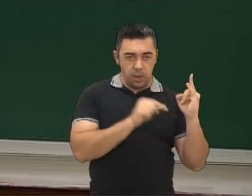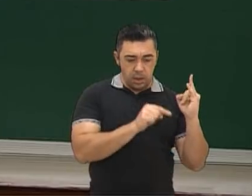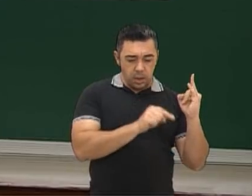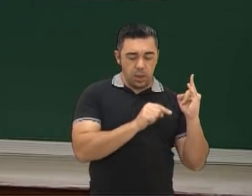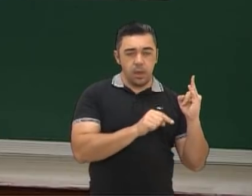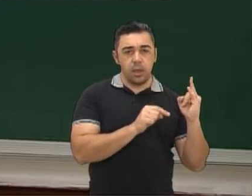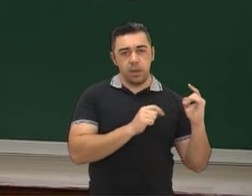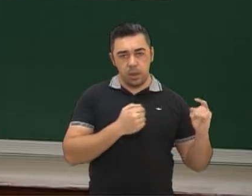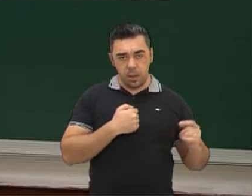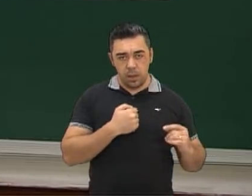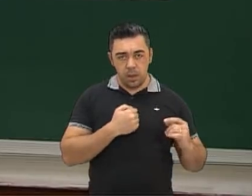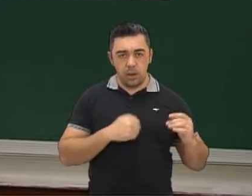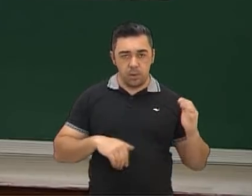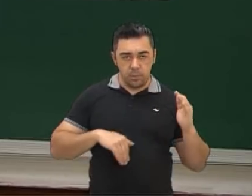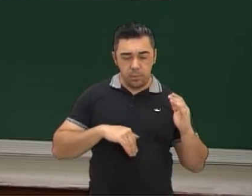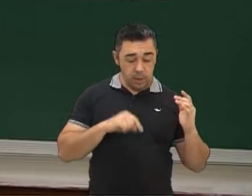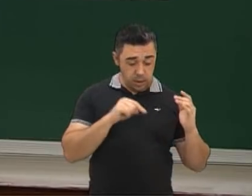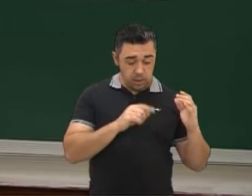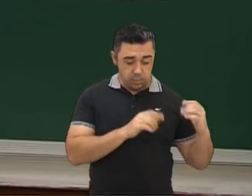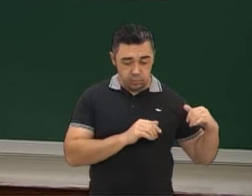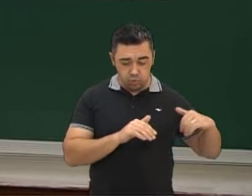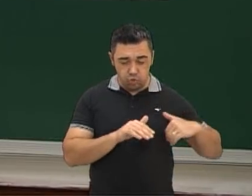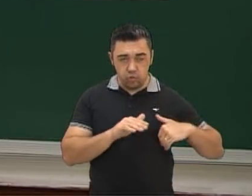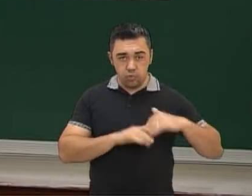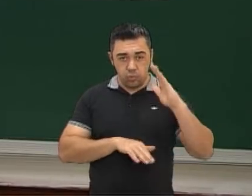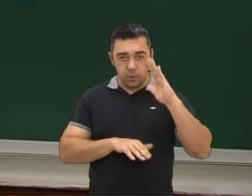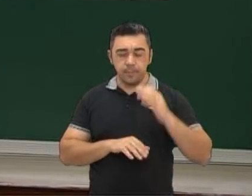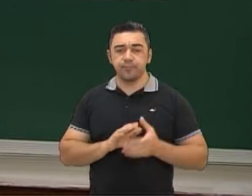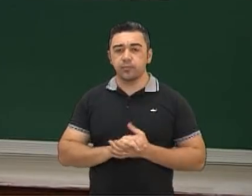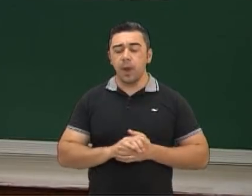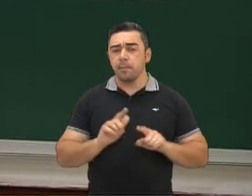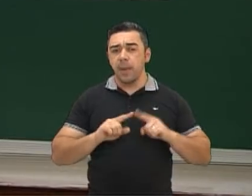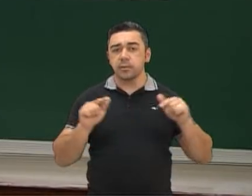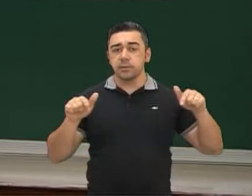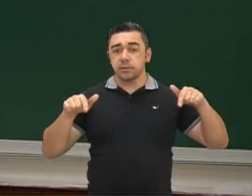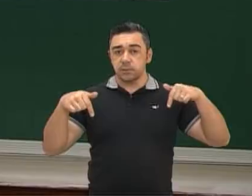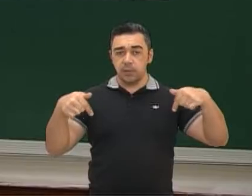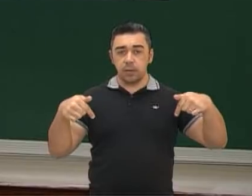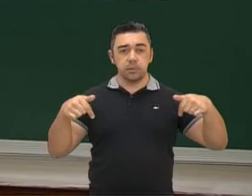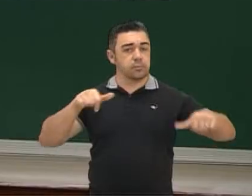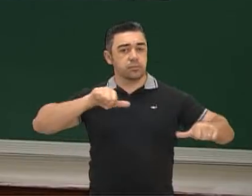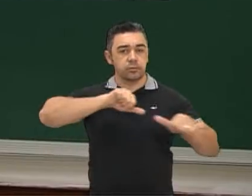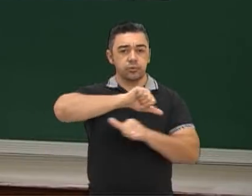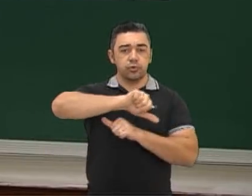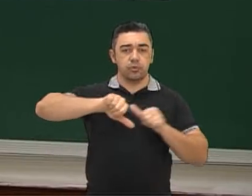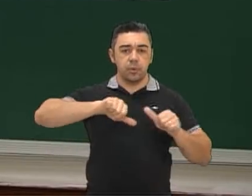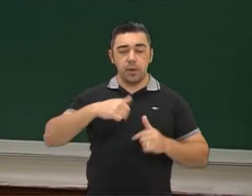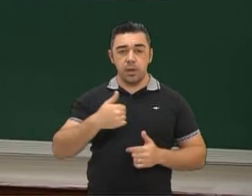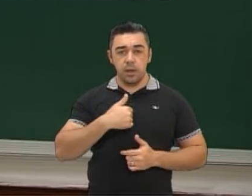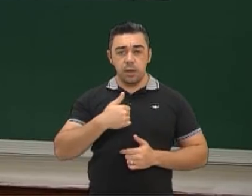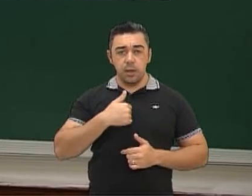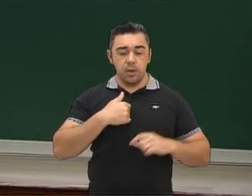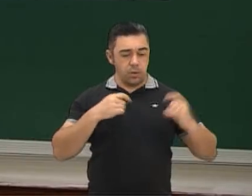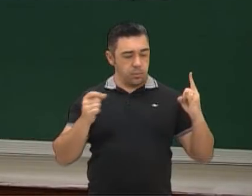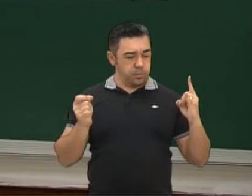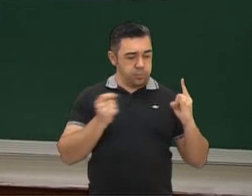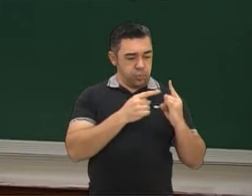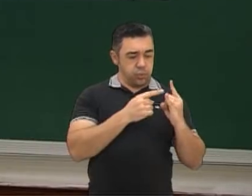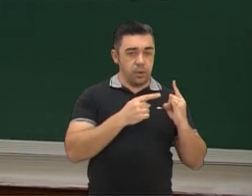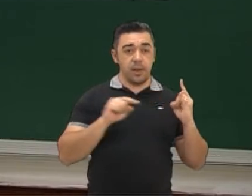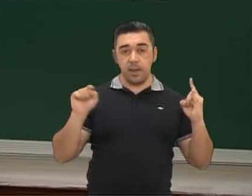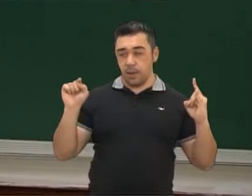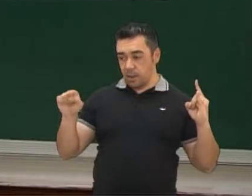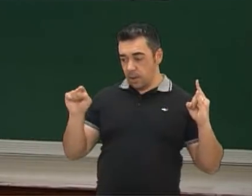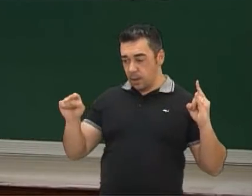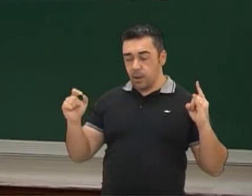que vou chutar. Na versão 7, troca. Se eu sofri os pontos, é a equipe